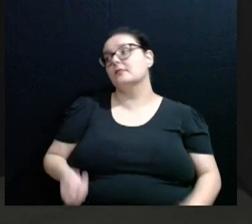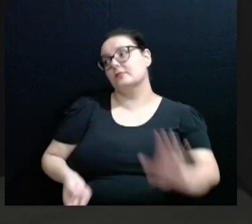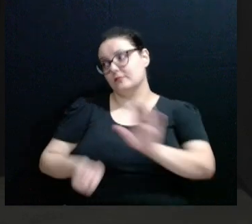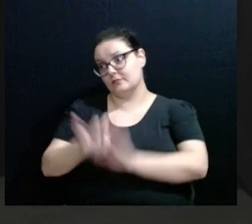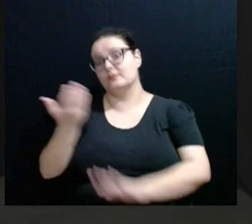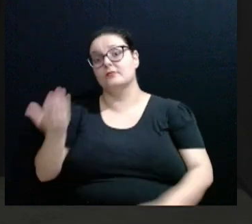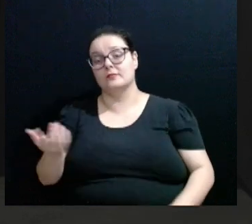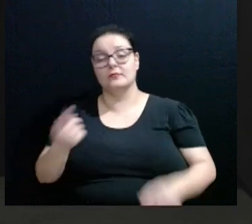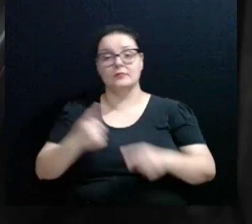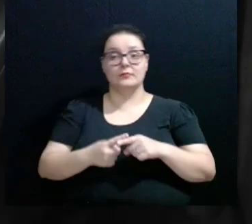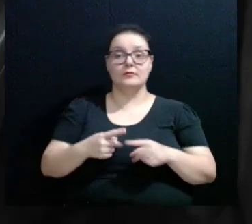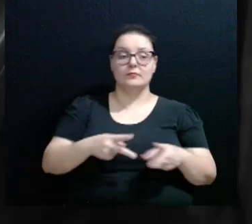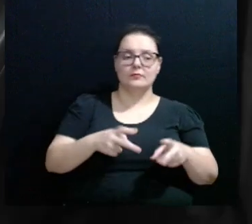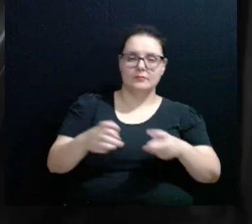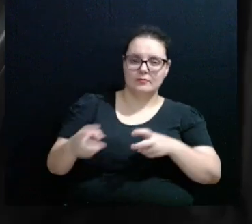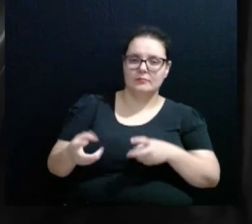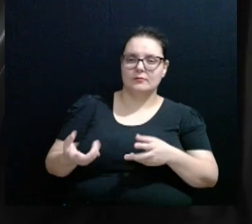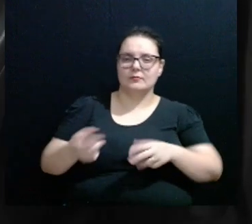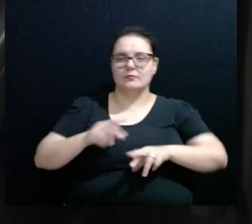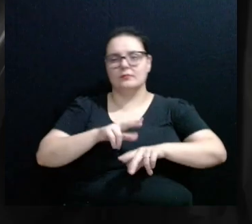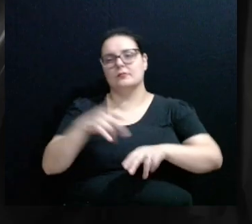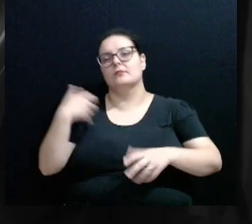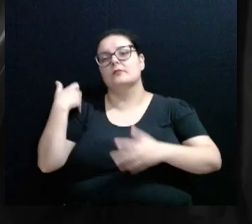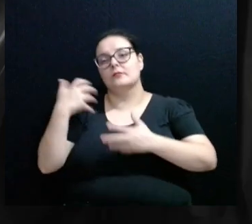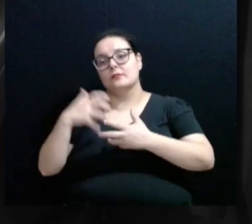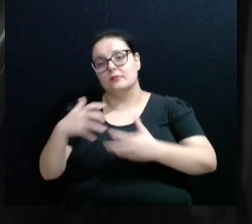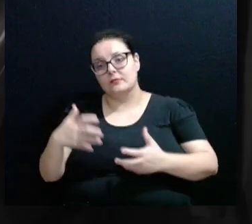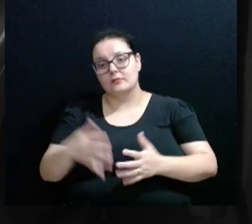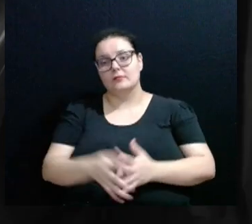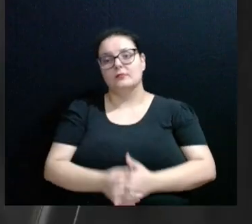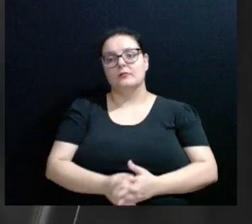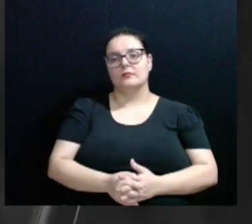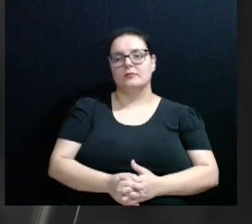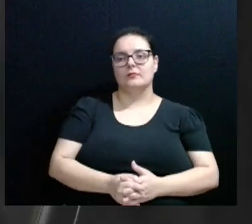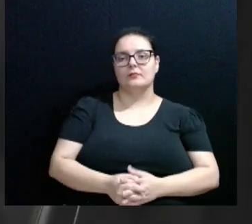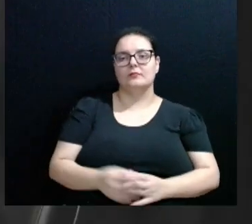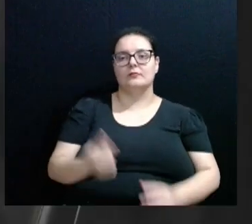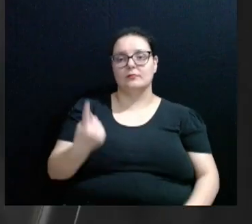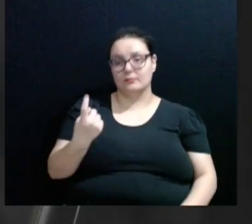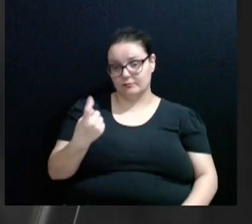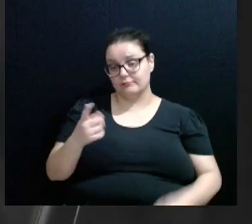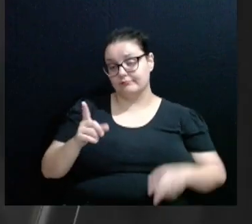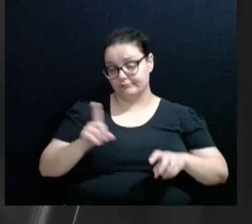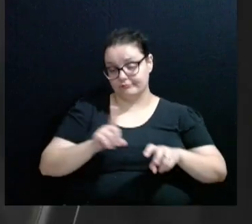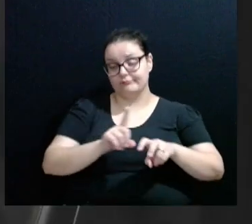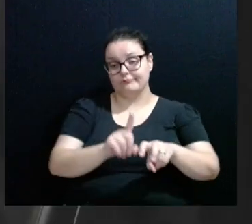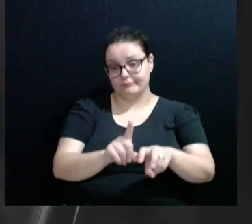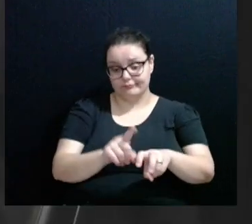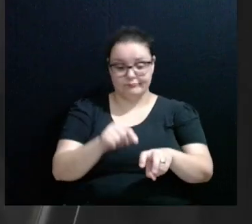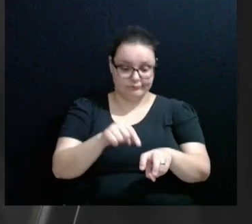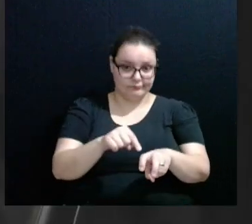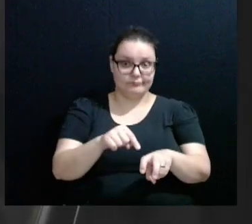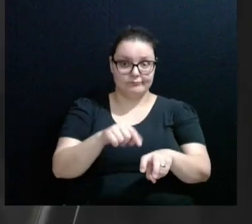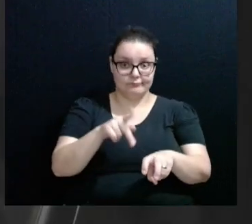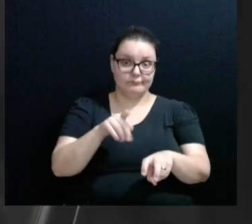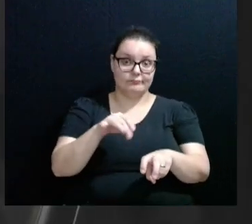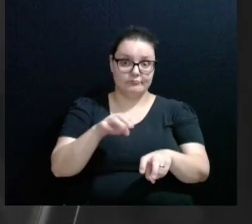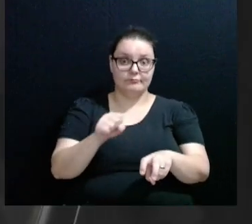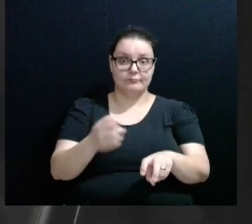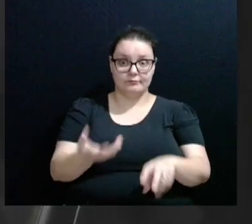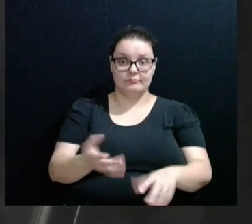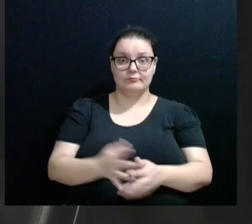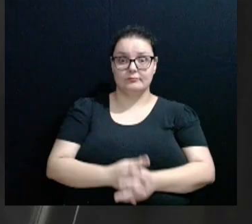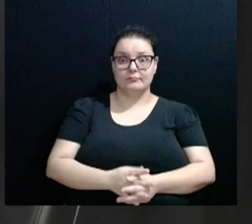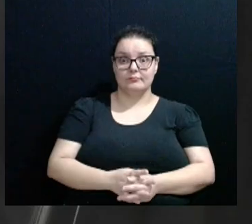porque a gente já percebia que muitos idosos, o único companheiro deles são os pets. Sim. E, por